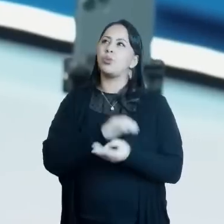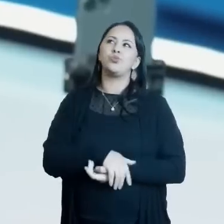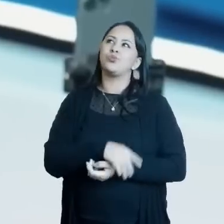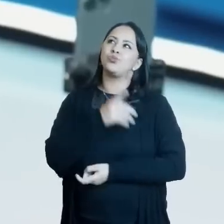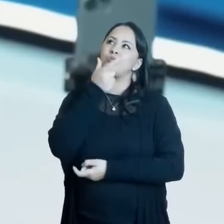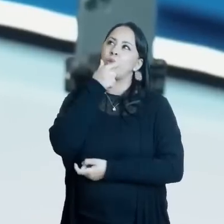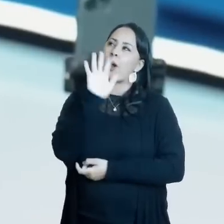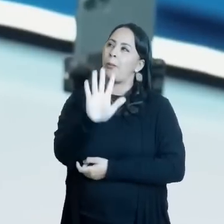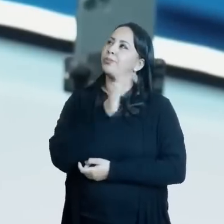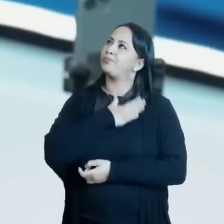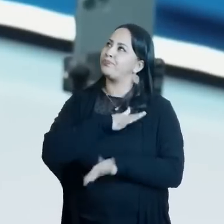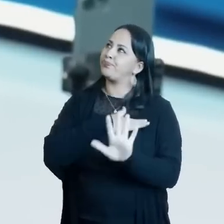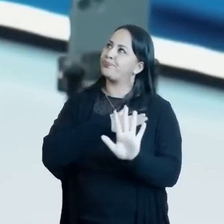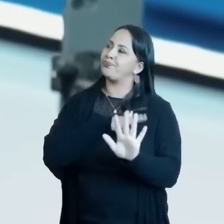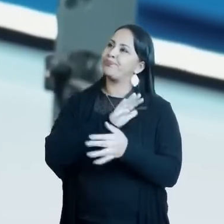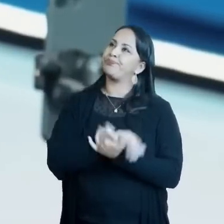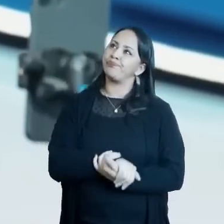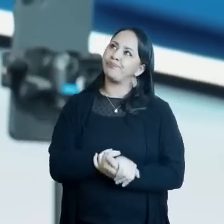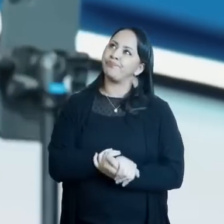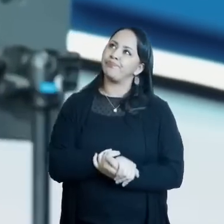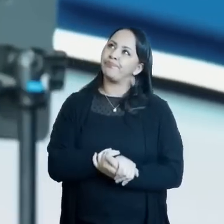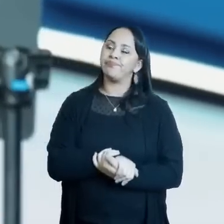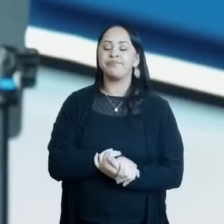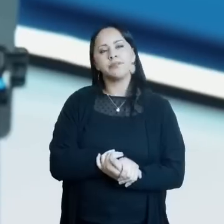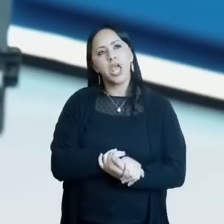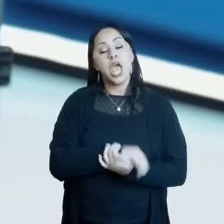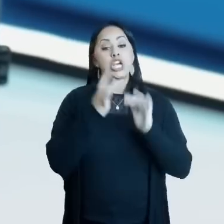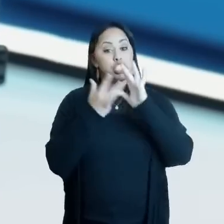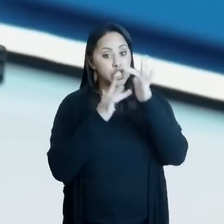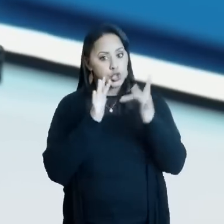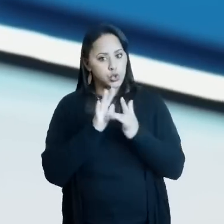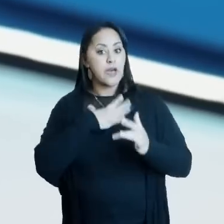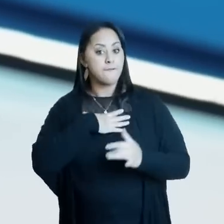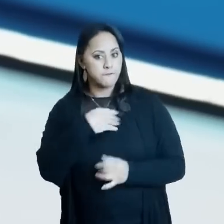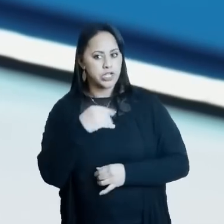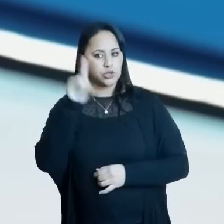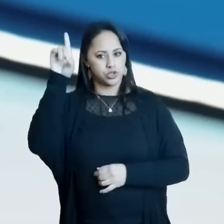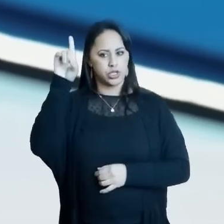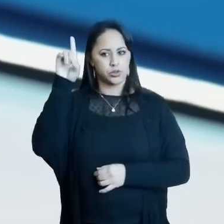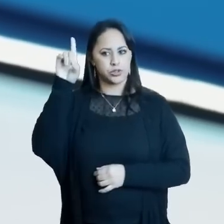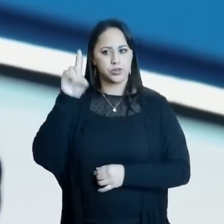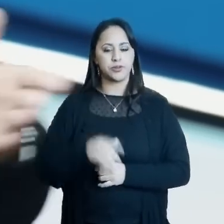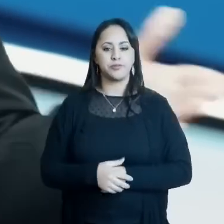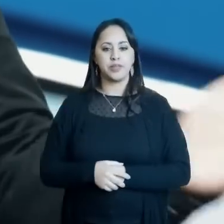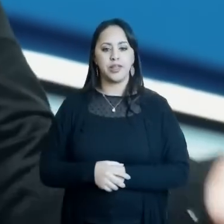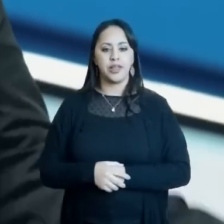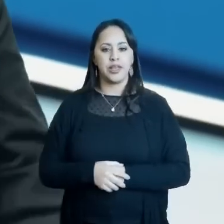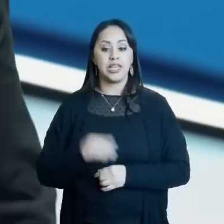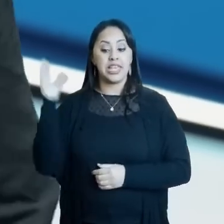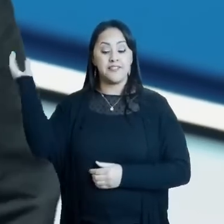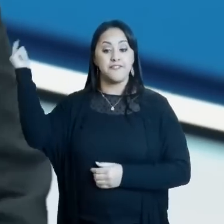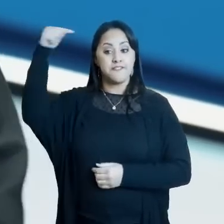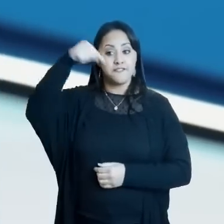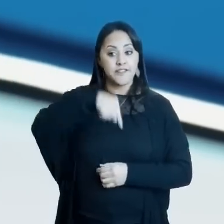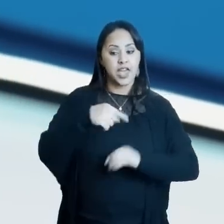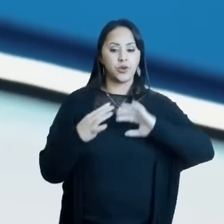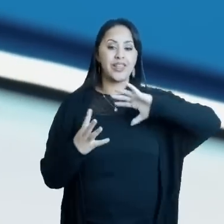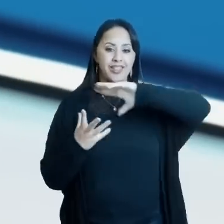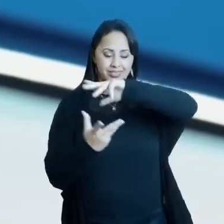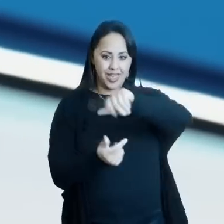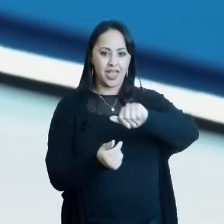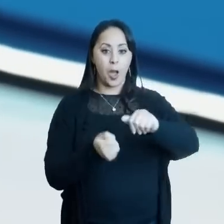falar isso que eu estaria falando errado, tá? Jesus é o Filho de Deus, que ele enviou até a Terra, tá?